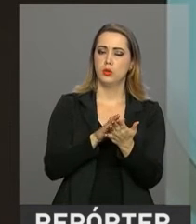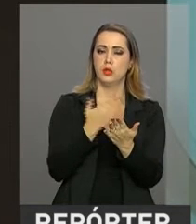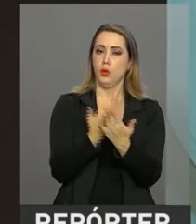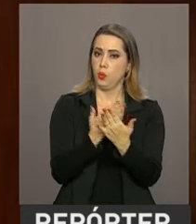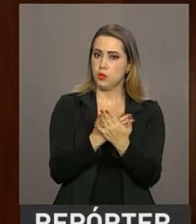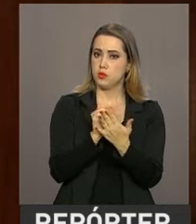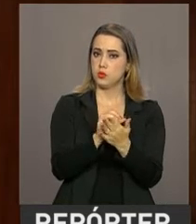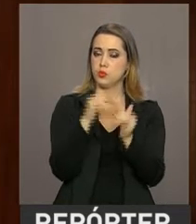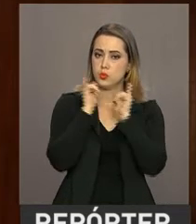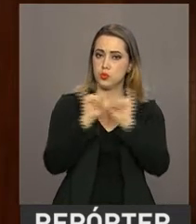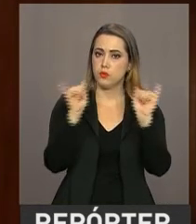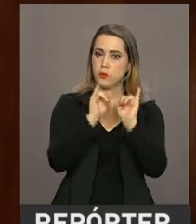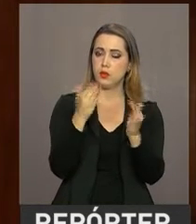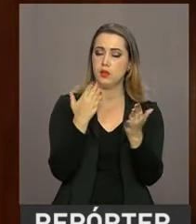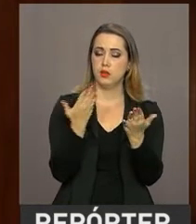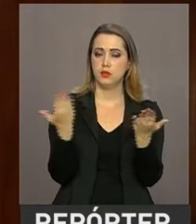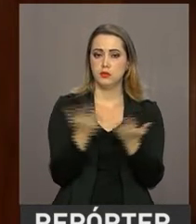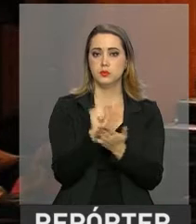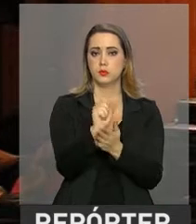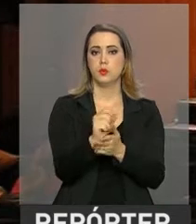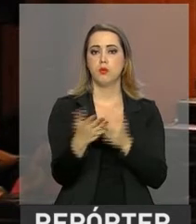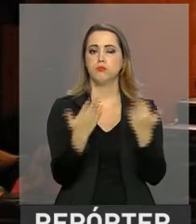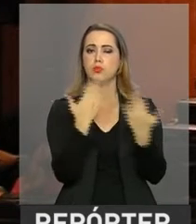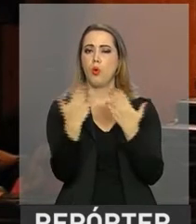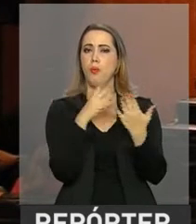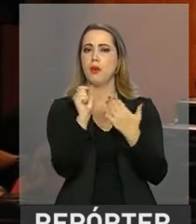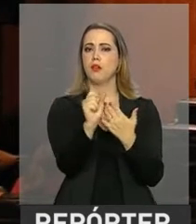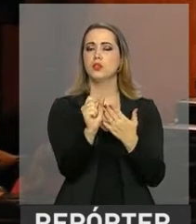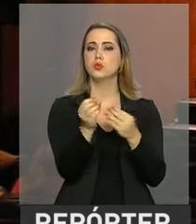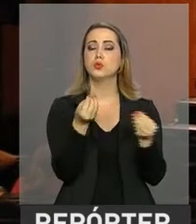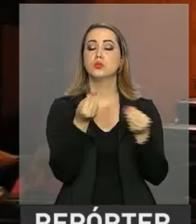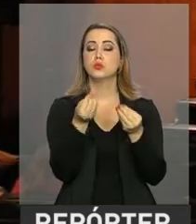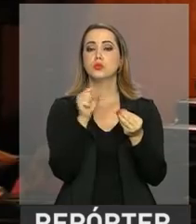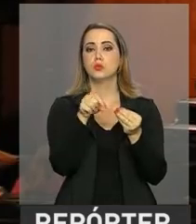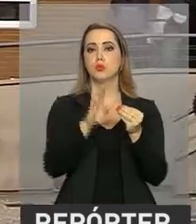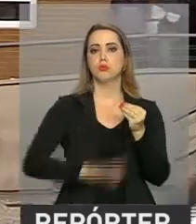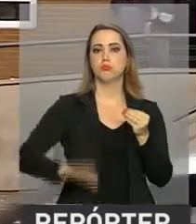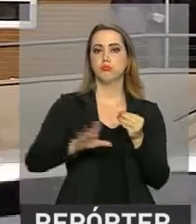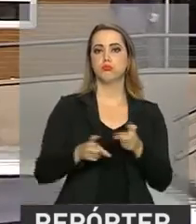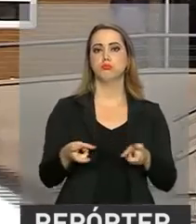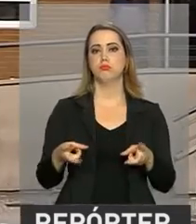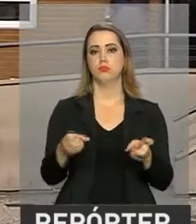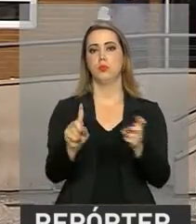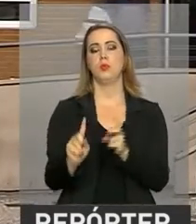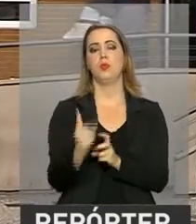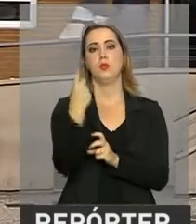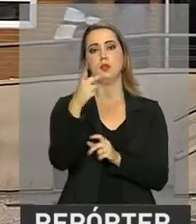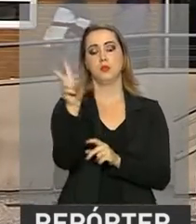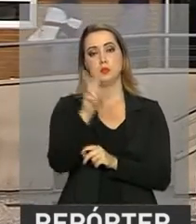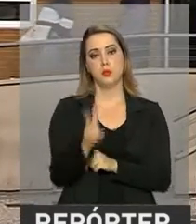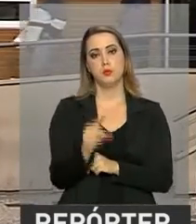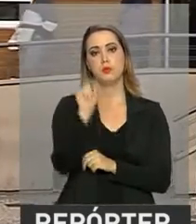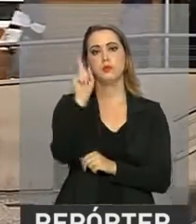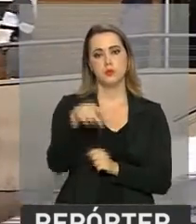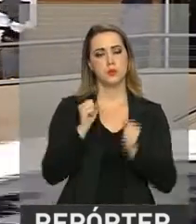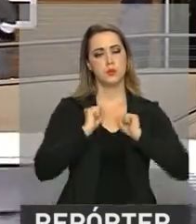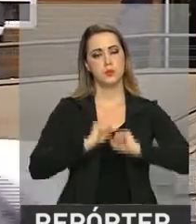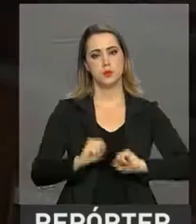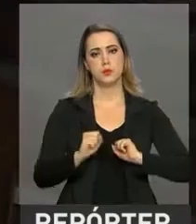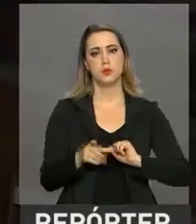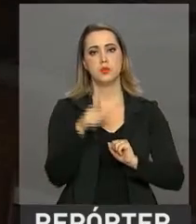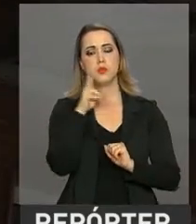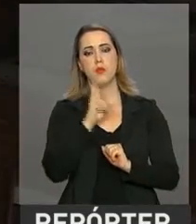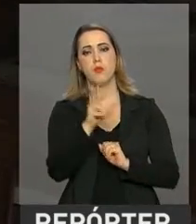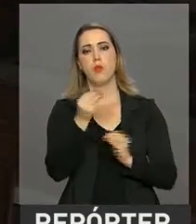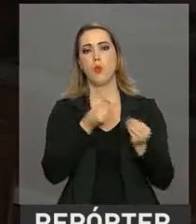Rio de Janeiro, faz um panorama sobre os casos de câncer infanto-juvenil no Brasil. Pela primeira vez, é possível estimar a taxa de